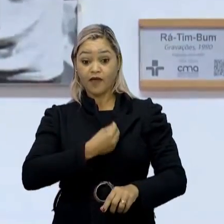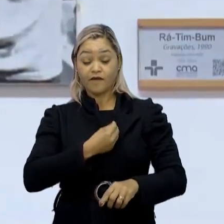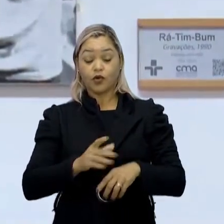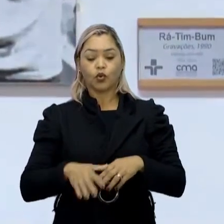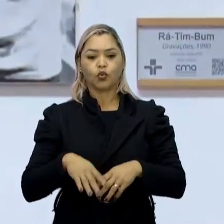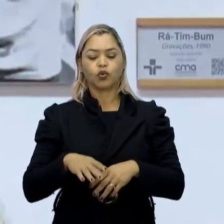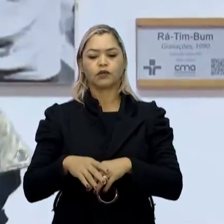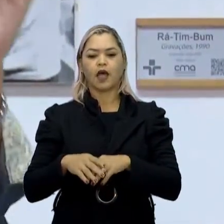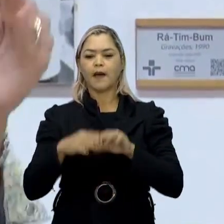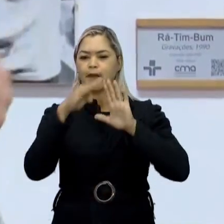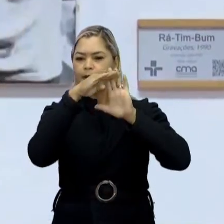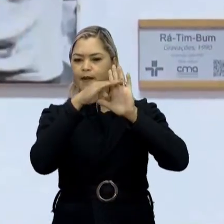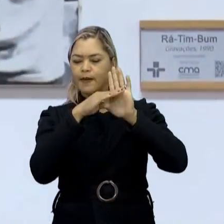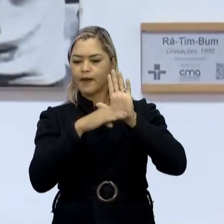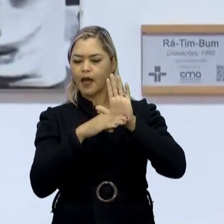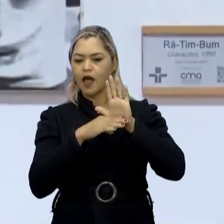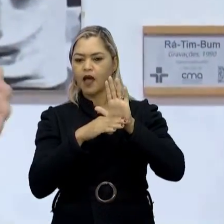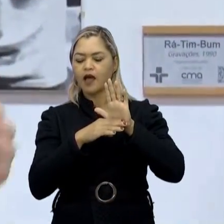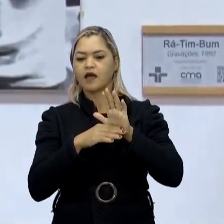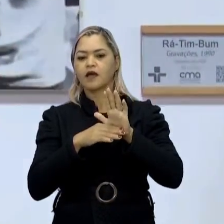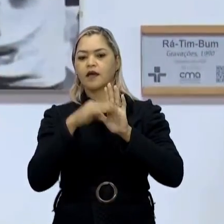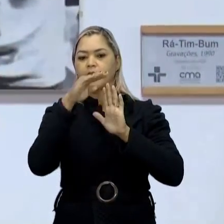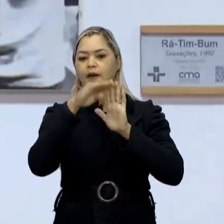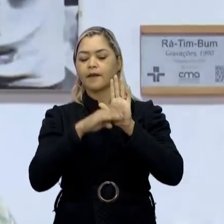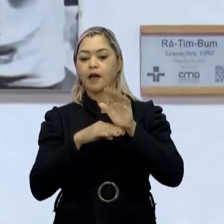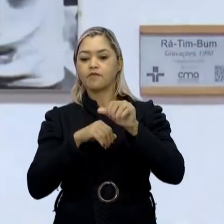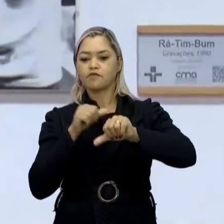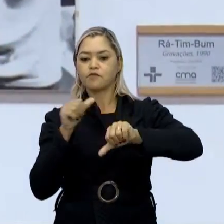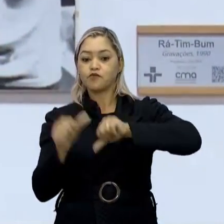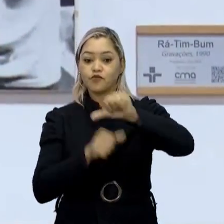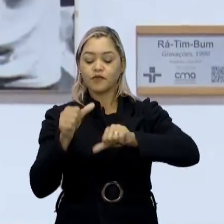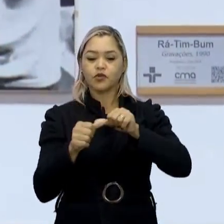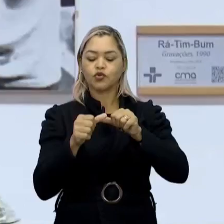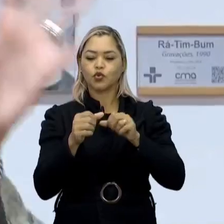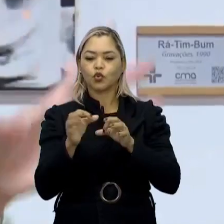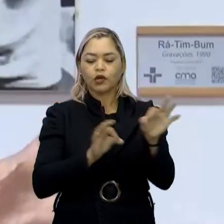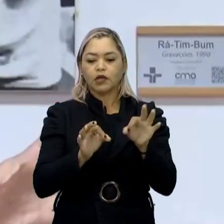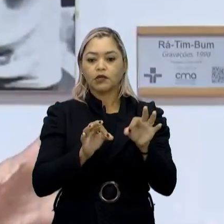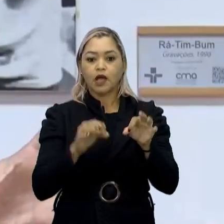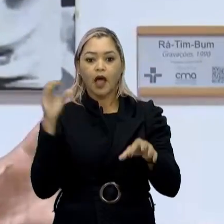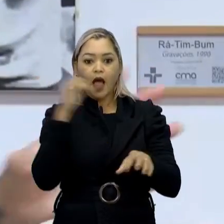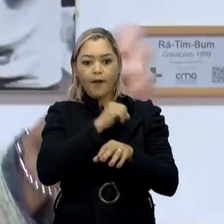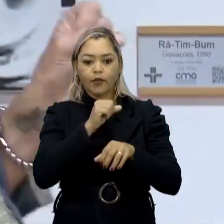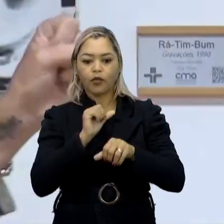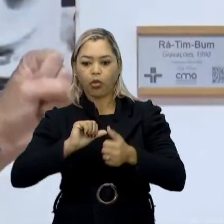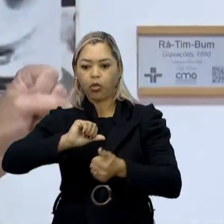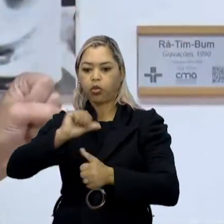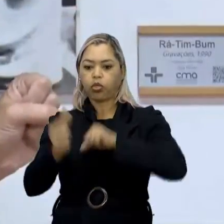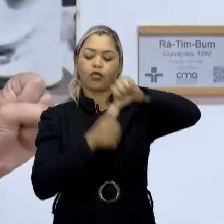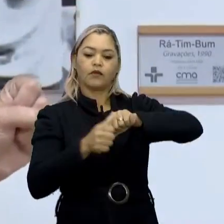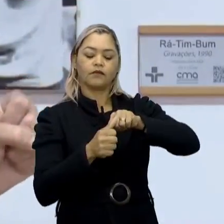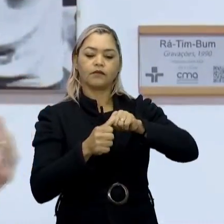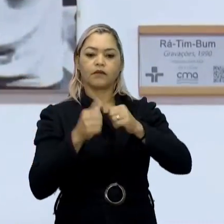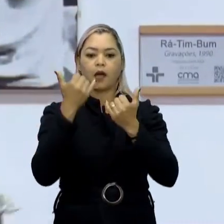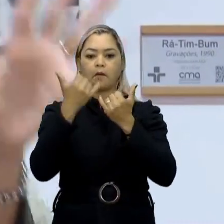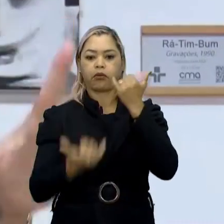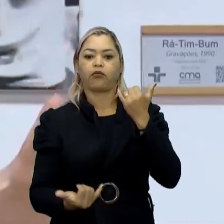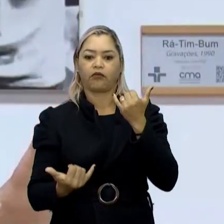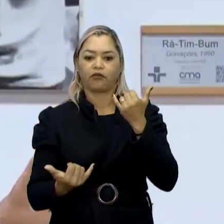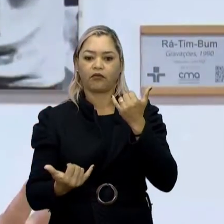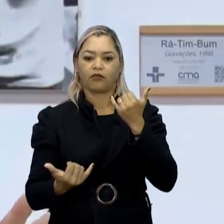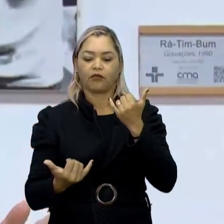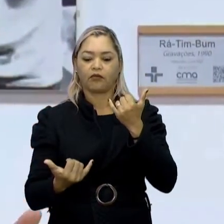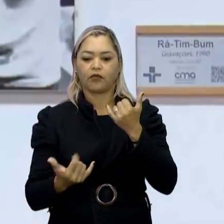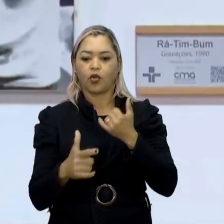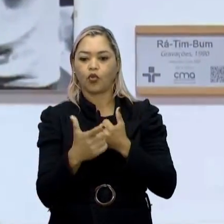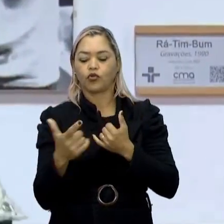que tá lá direitinho, olha, abre assim, faz assado, tá tudo organizado. De repente, cai o sinal. Não temos